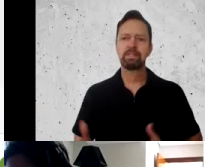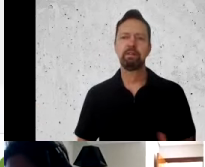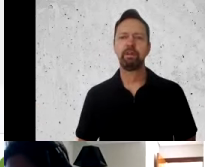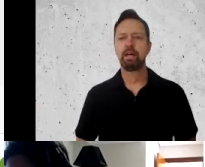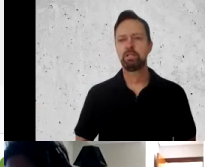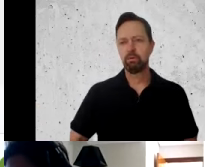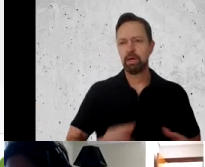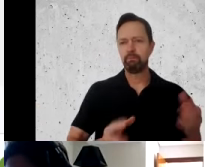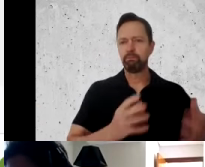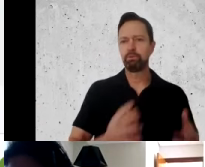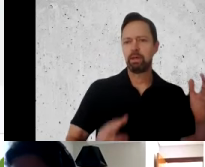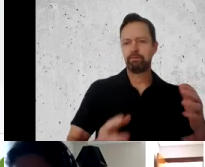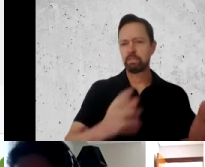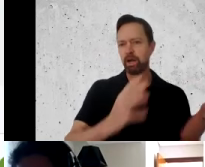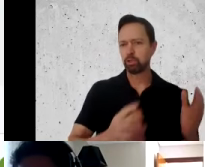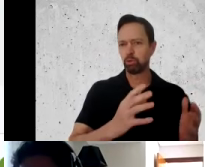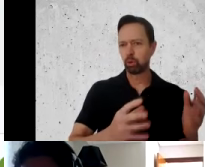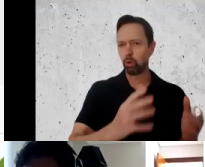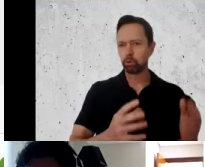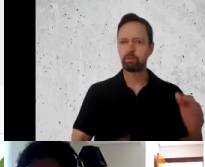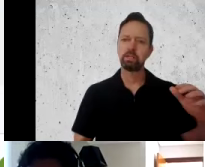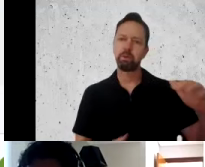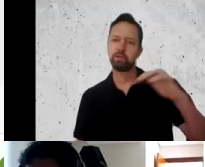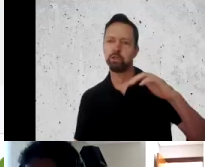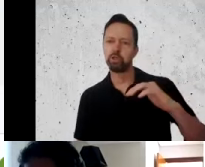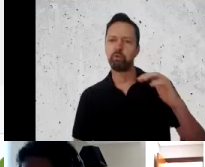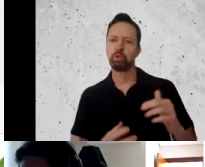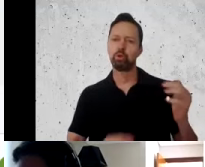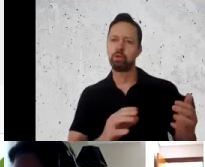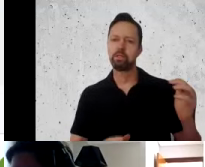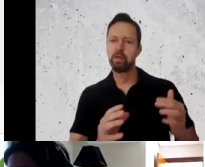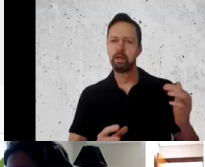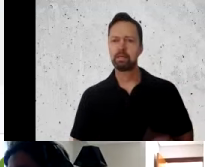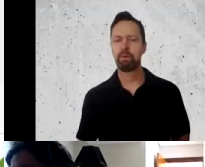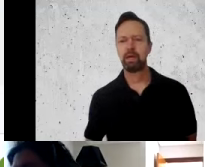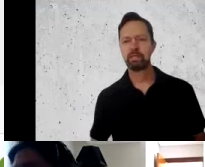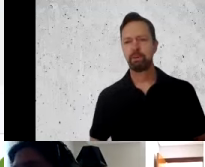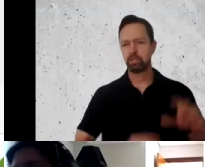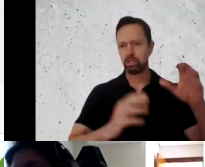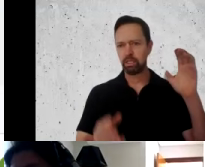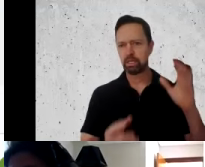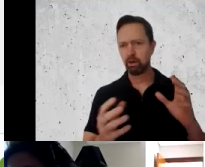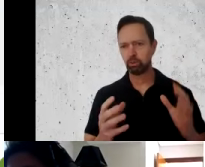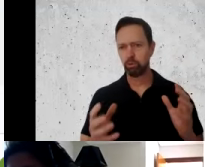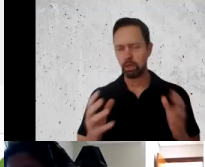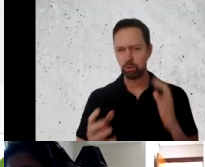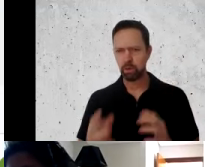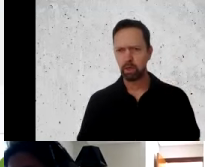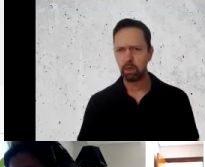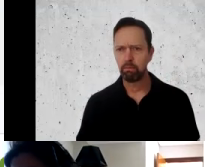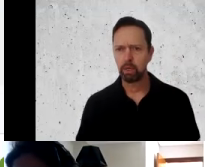Custo de transação, na verdade, não é... Faz parte do COS, faz parte de instituições. Essa parte inicial é